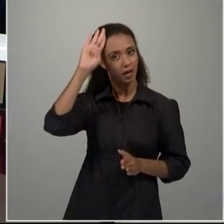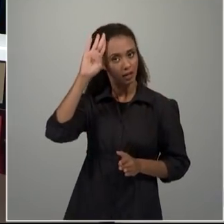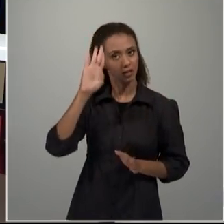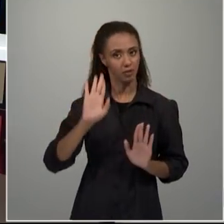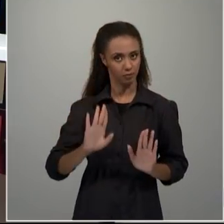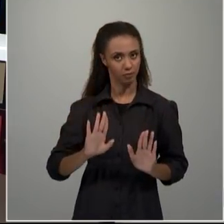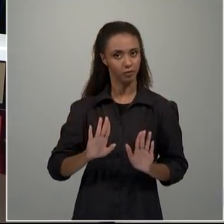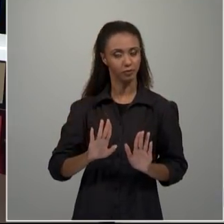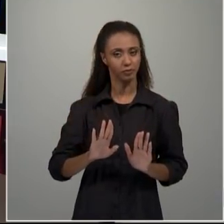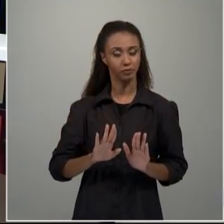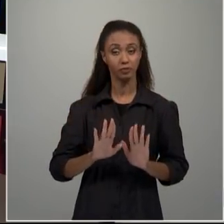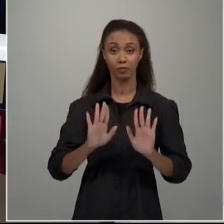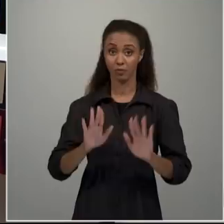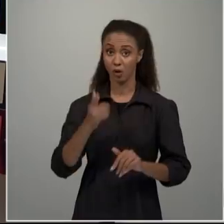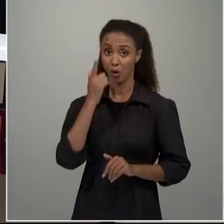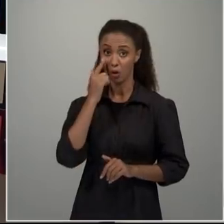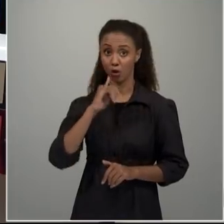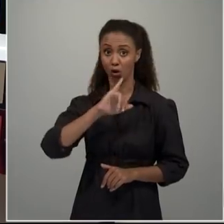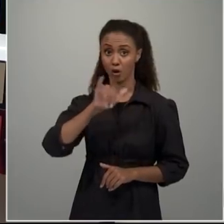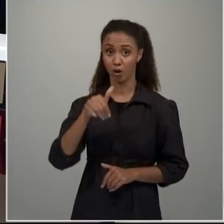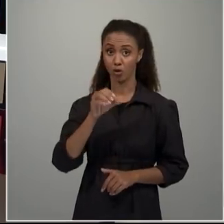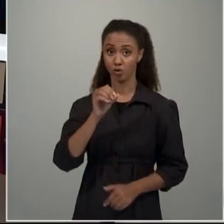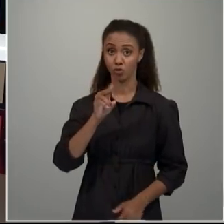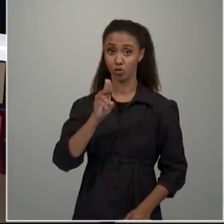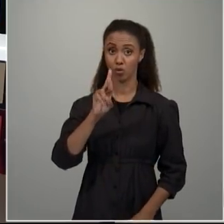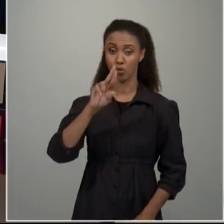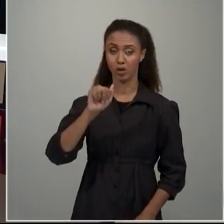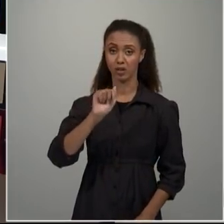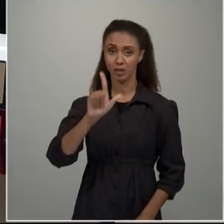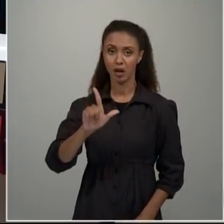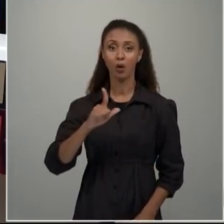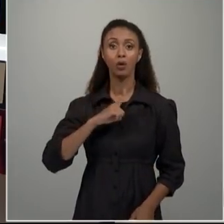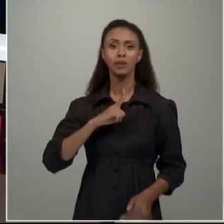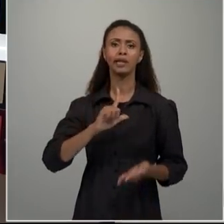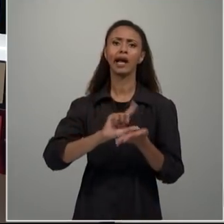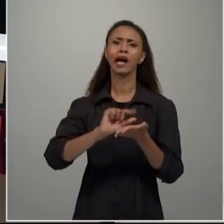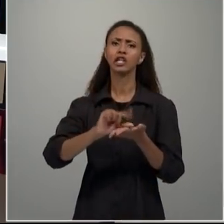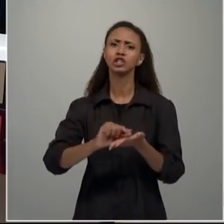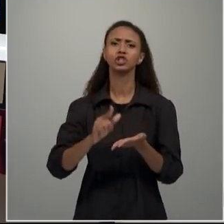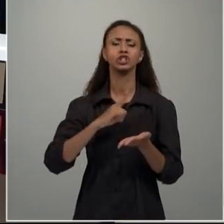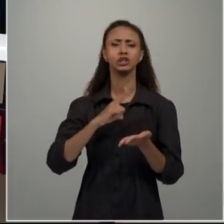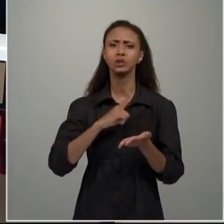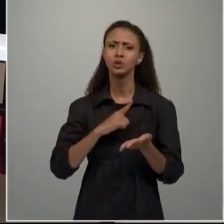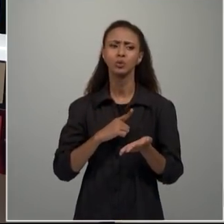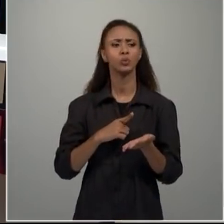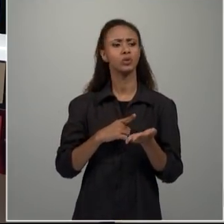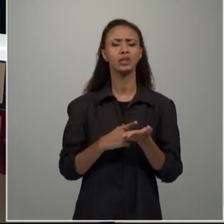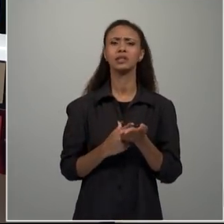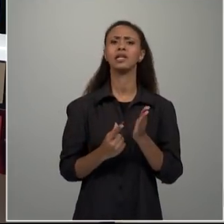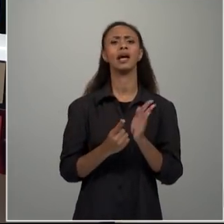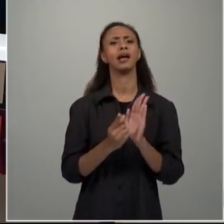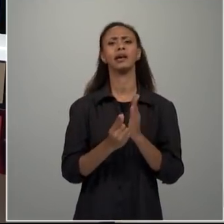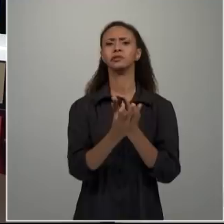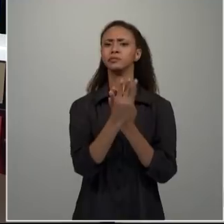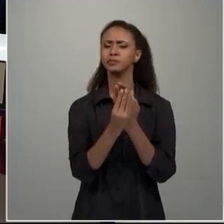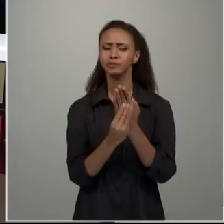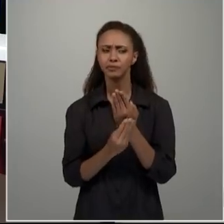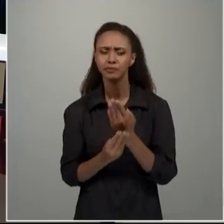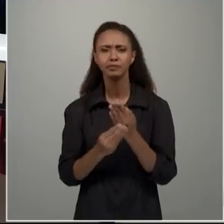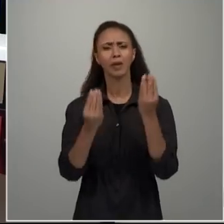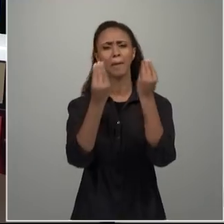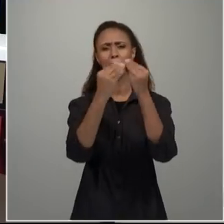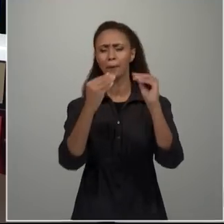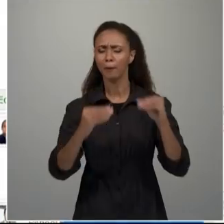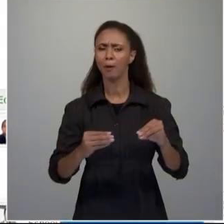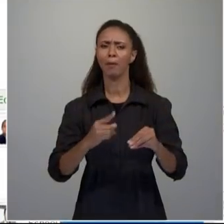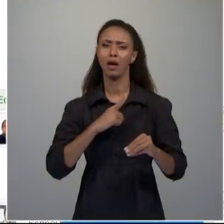jônio lembre-se artigo tem ebs trek tem citação e tem tudo mais o sol entrar nele aqui para